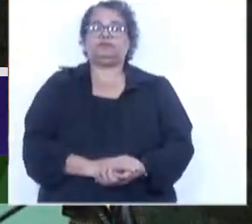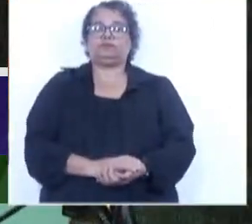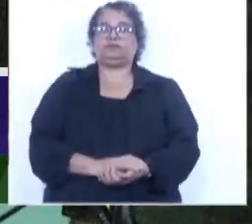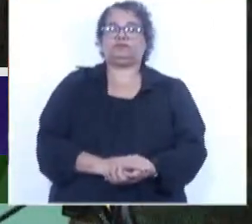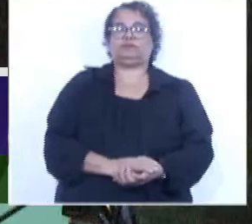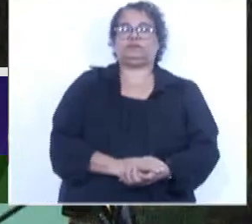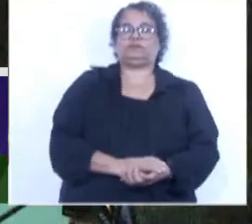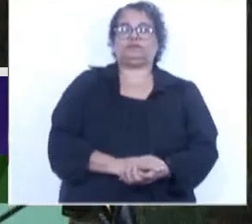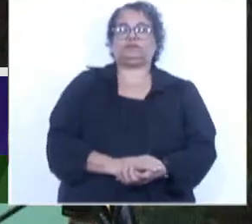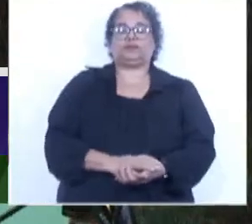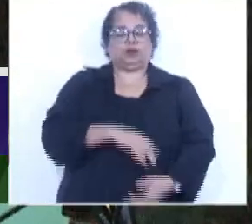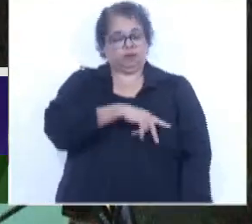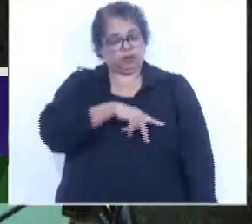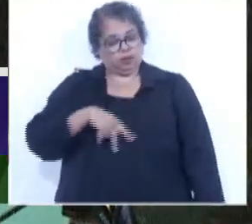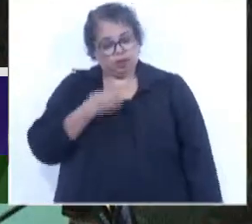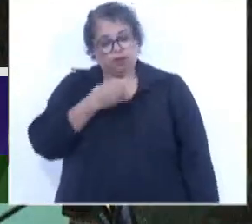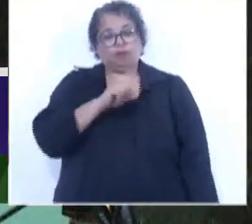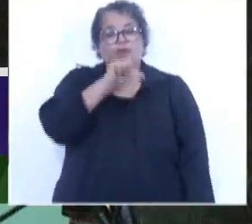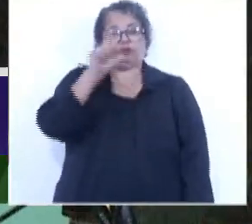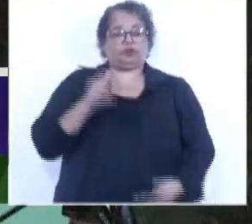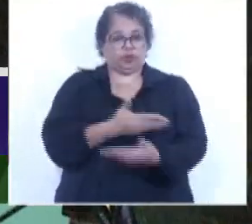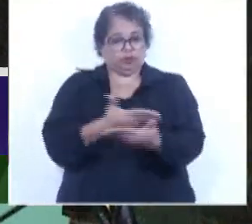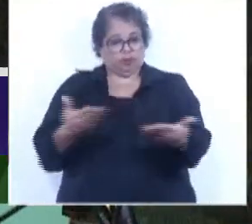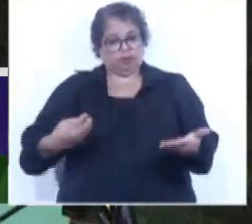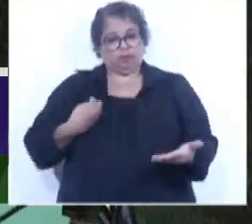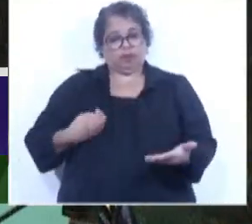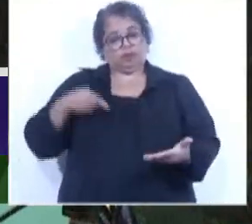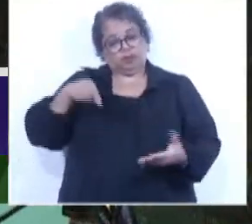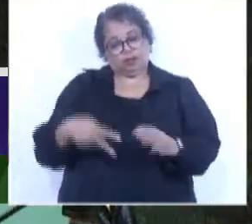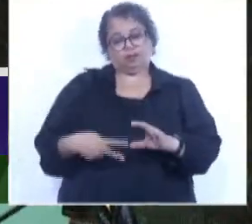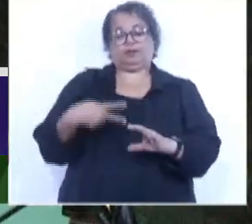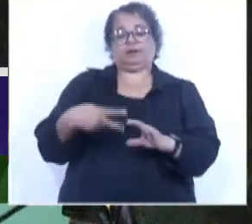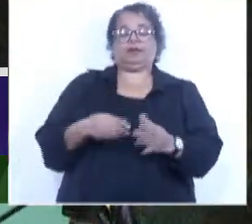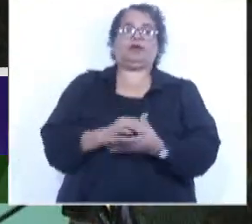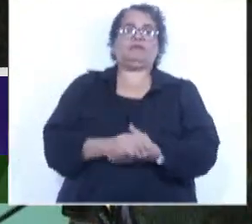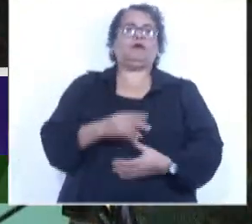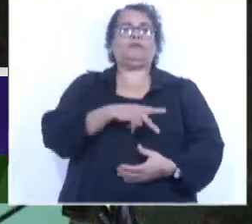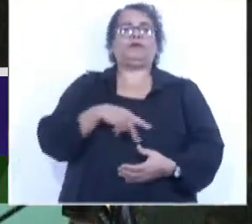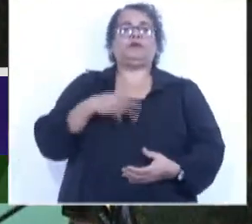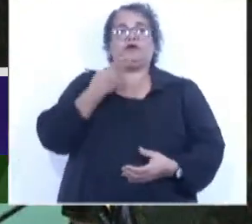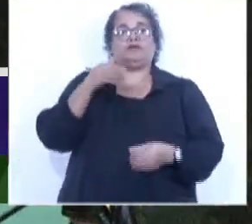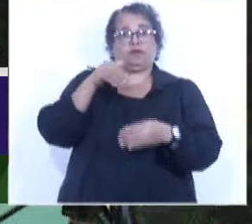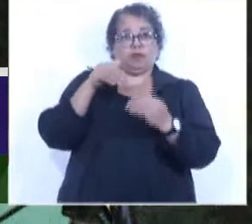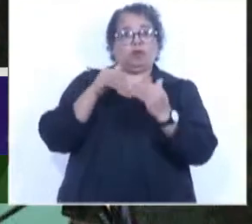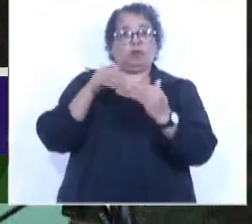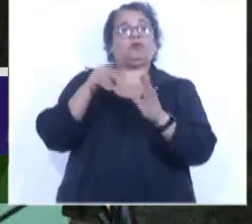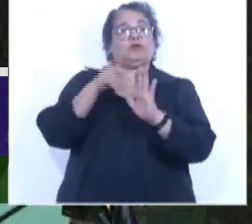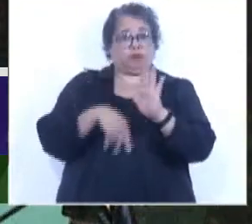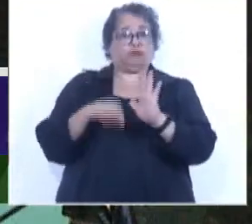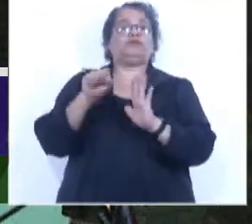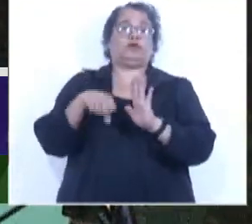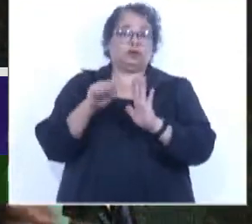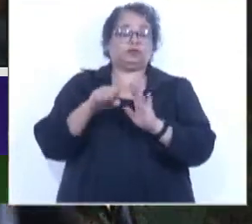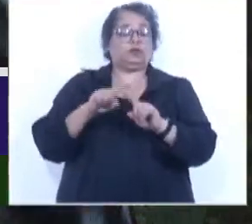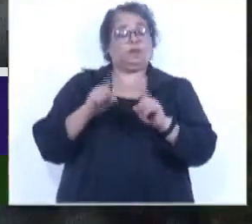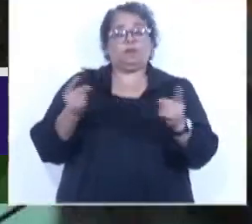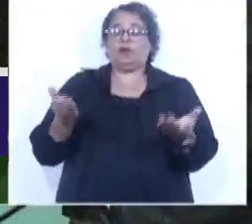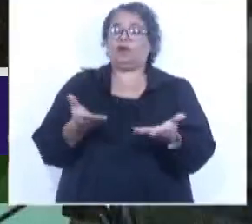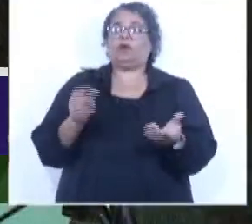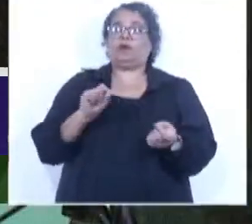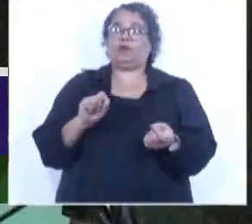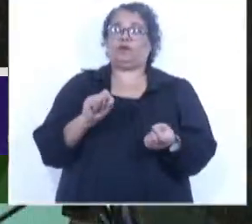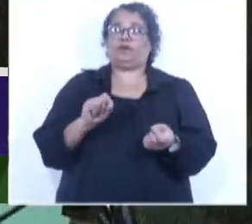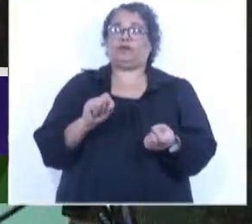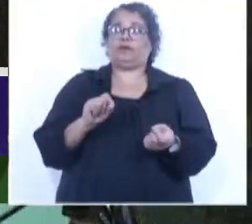Bom dia senhor presidente Bom dia a todos os presentes senhor presidente a gente voltou sim Esse projeto aí só que agora a gente